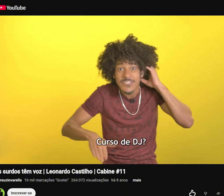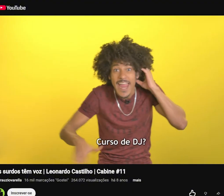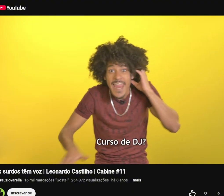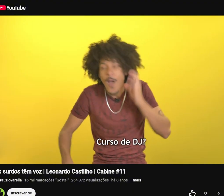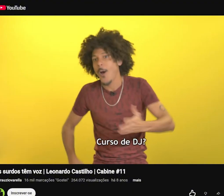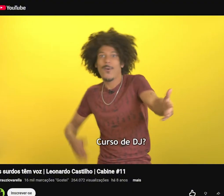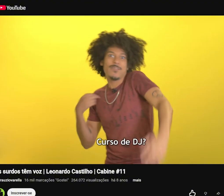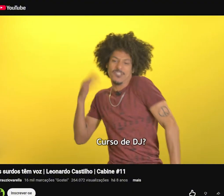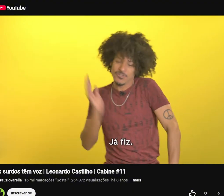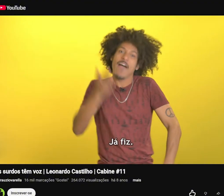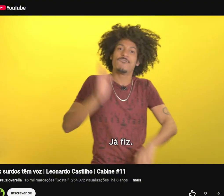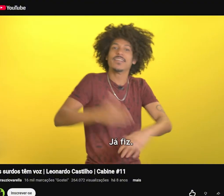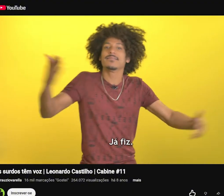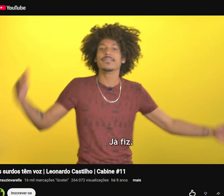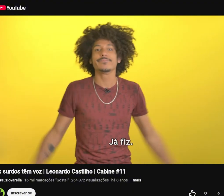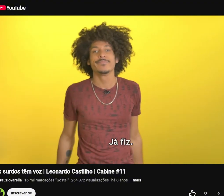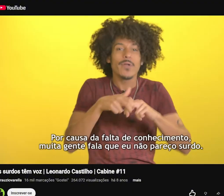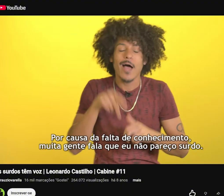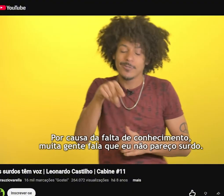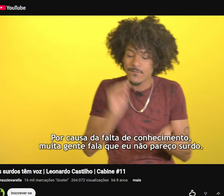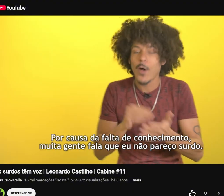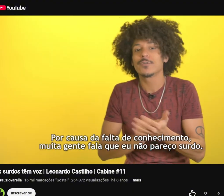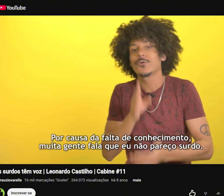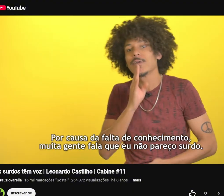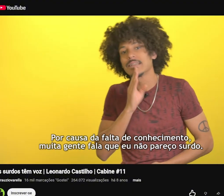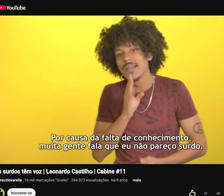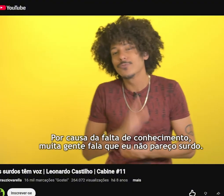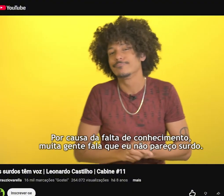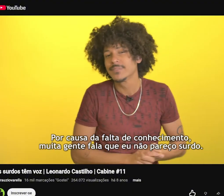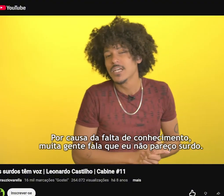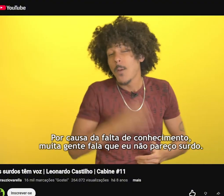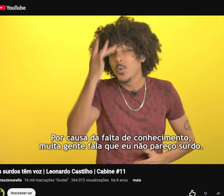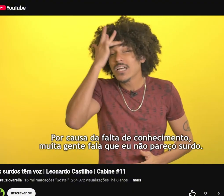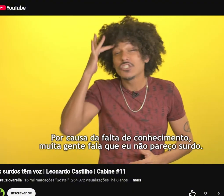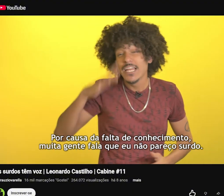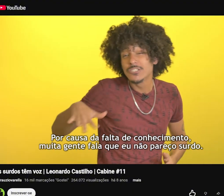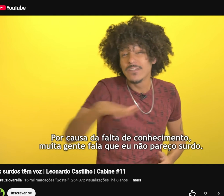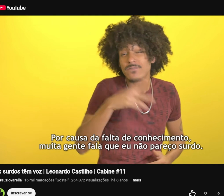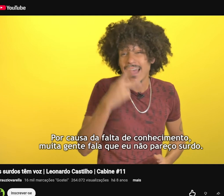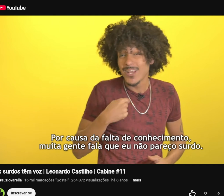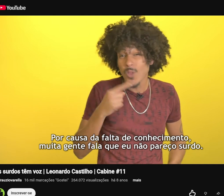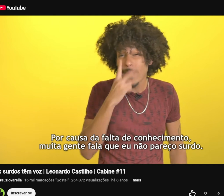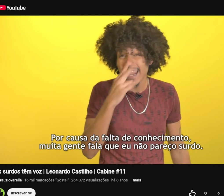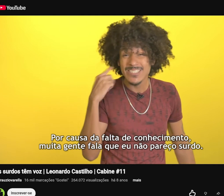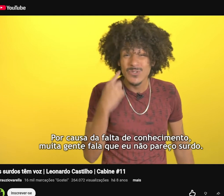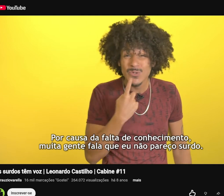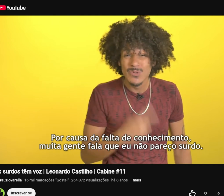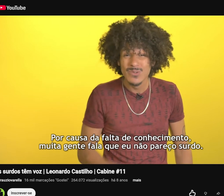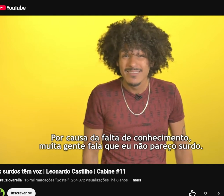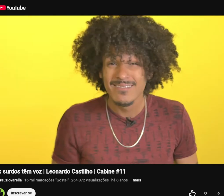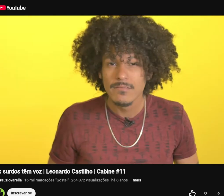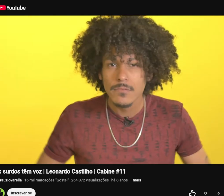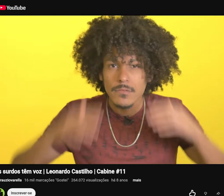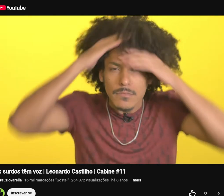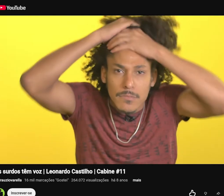Curso de DJ, já fiz. Por causa da falta de conhecimento, muita gente fala que não parece surdo.